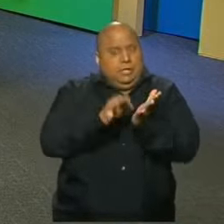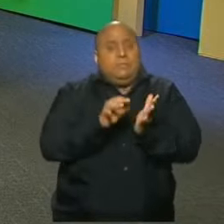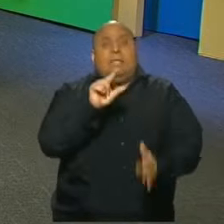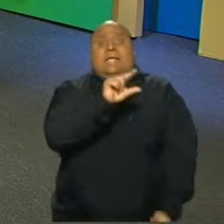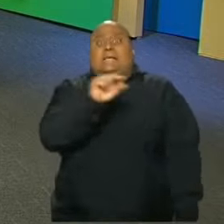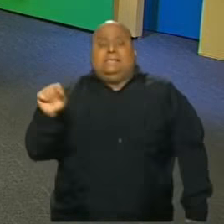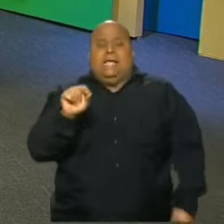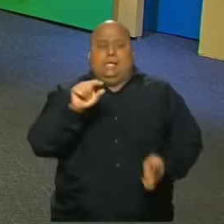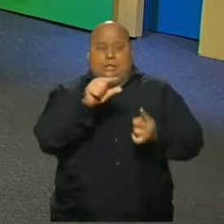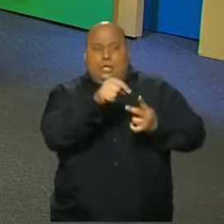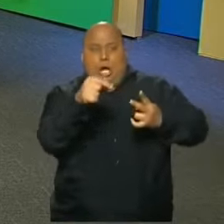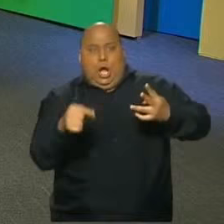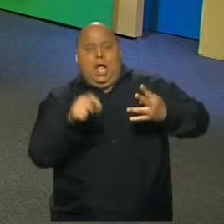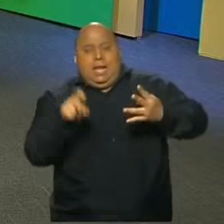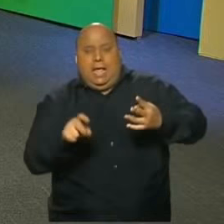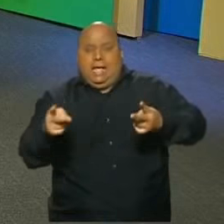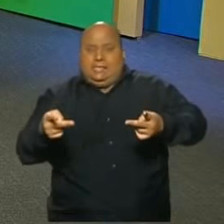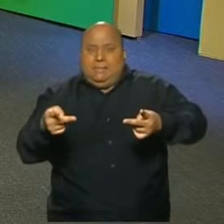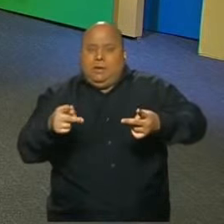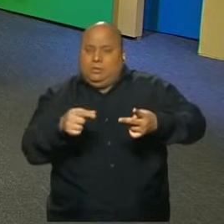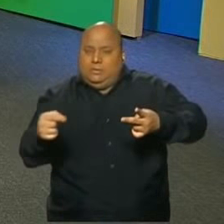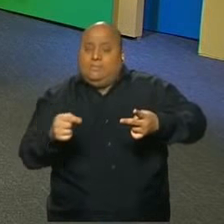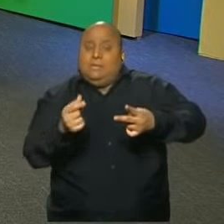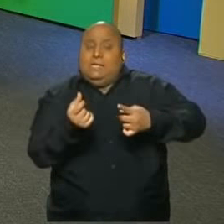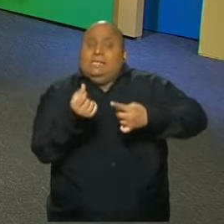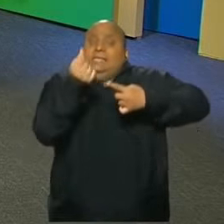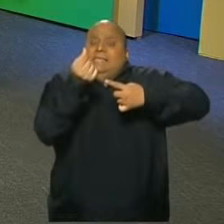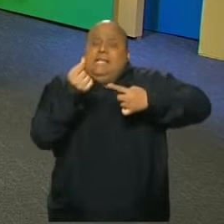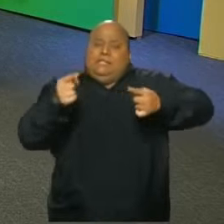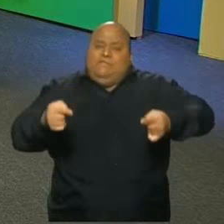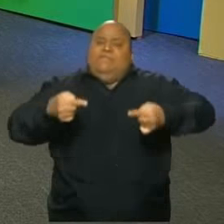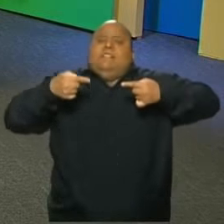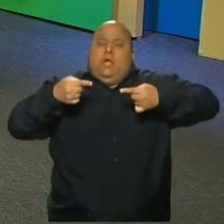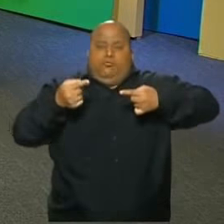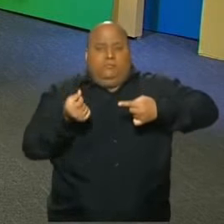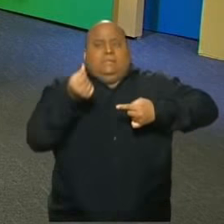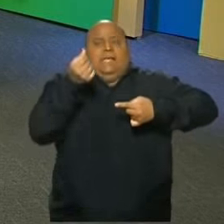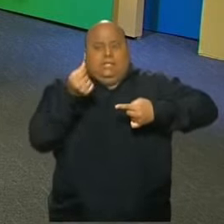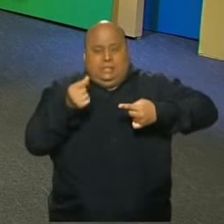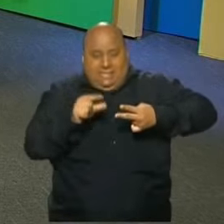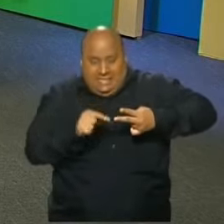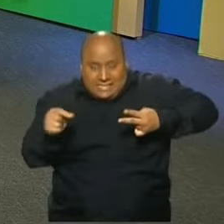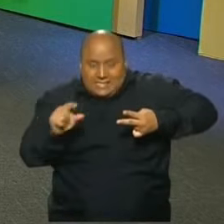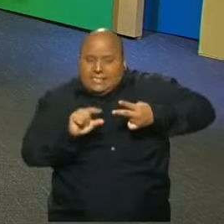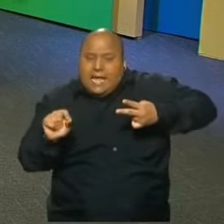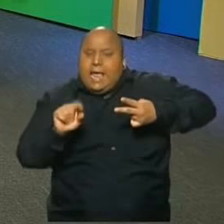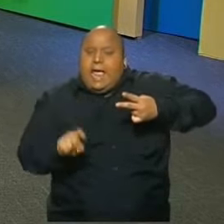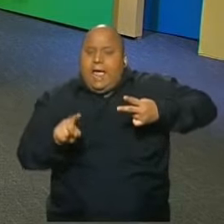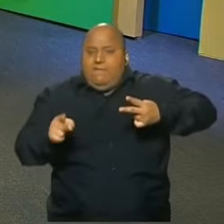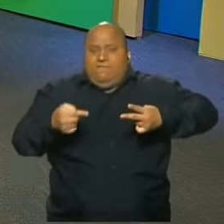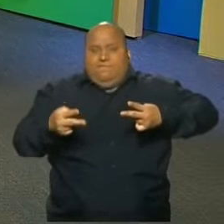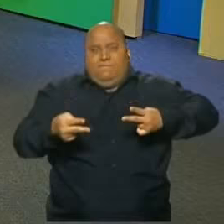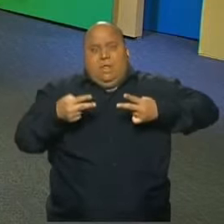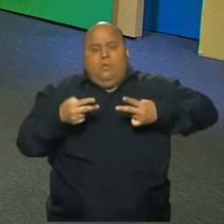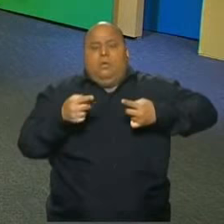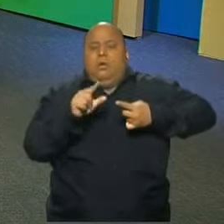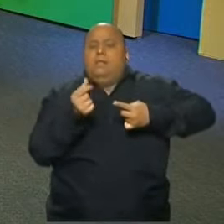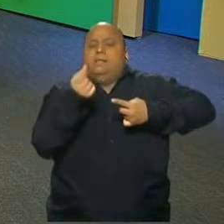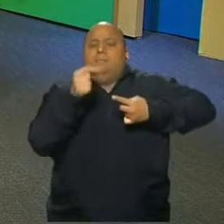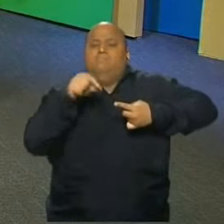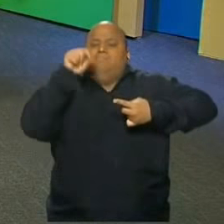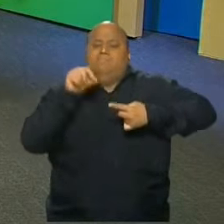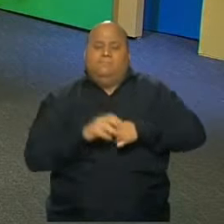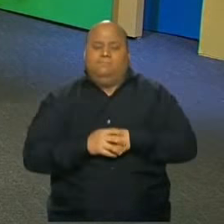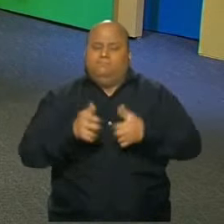foram escolhidas como semifinalistas e 6 chegaram a essa final pela escolha do júri. Vamos a elas.